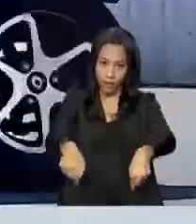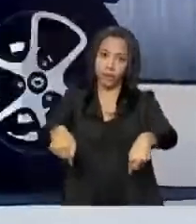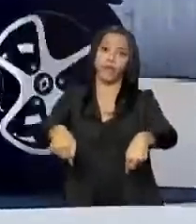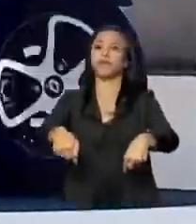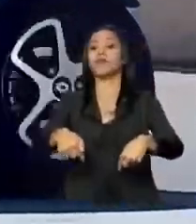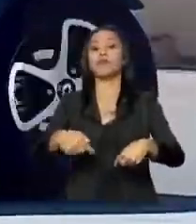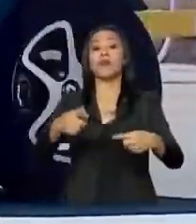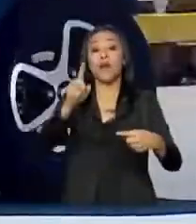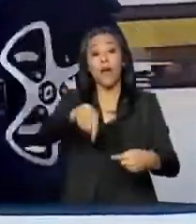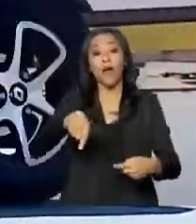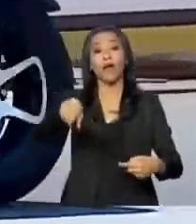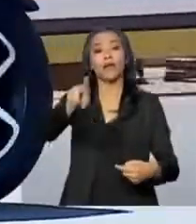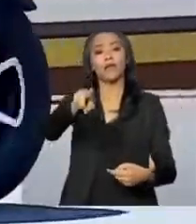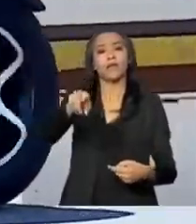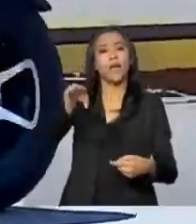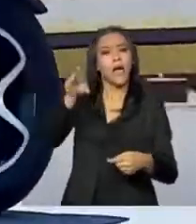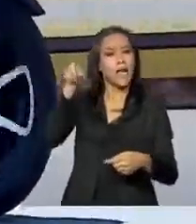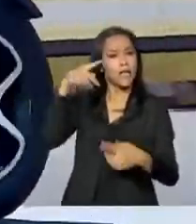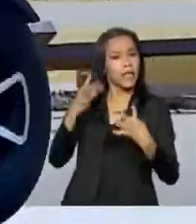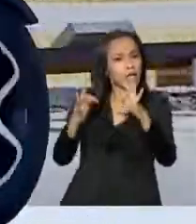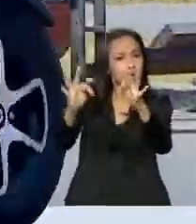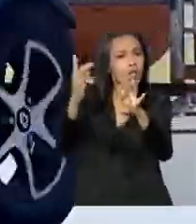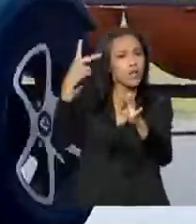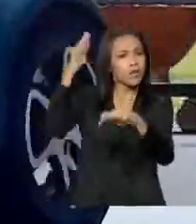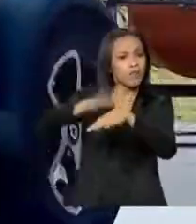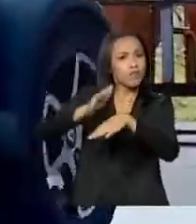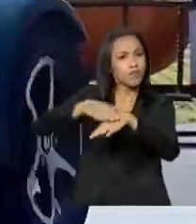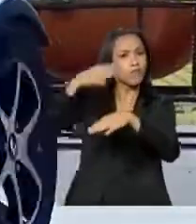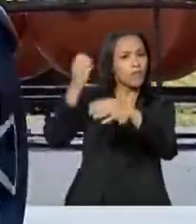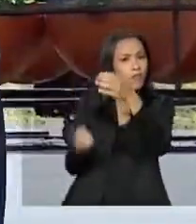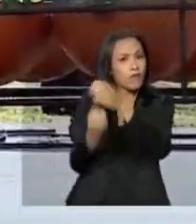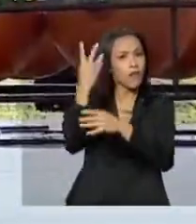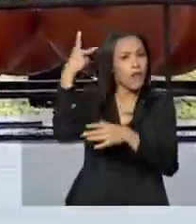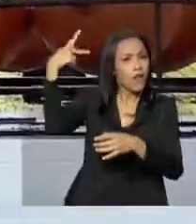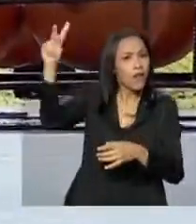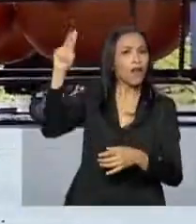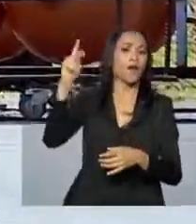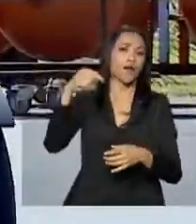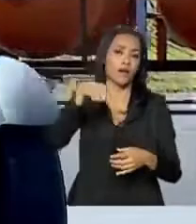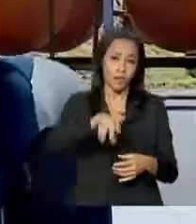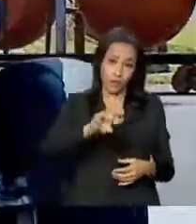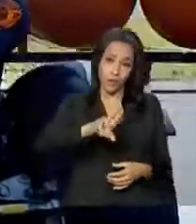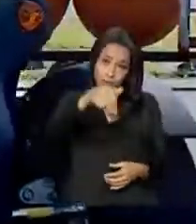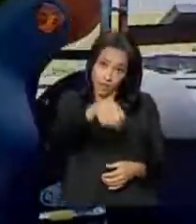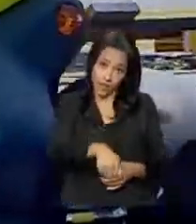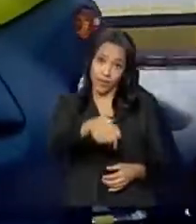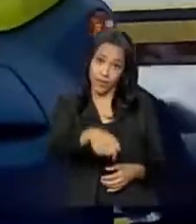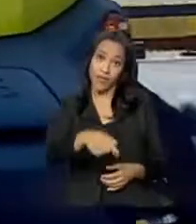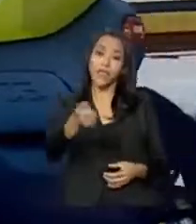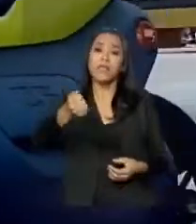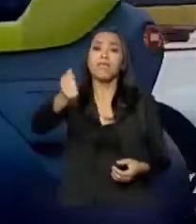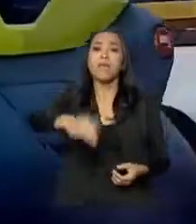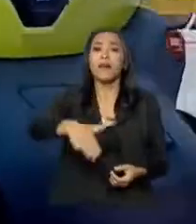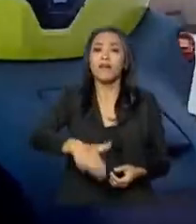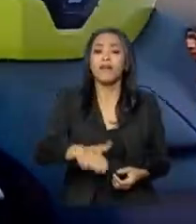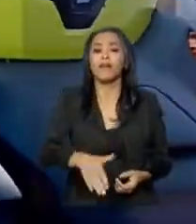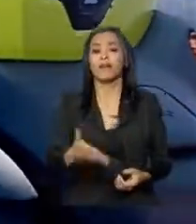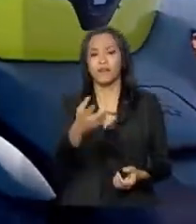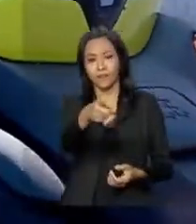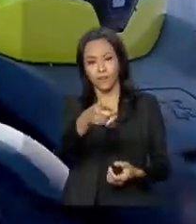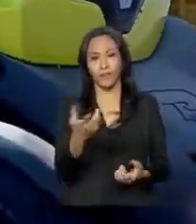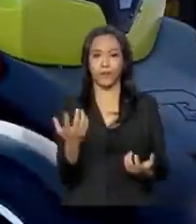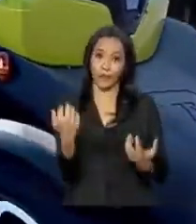a tecnologia desenvolvida lá para produzir um produto nacional e assim baratear os custos do